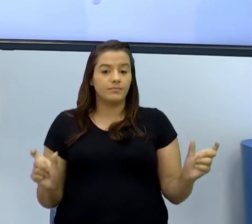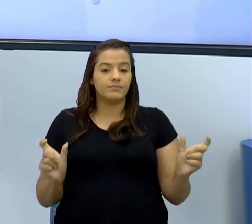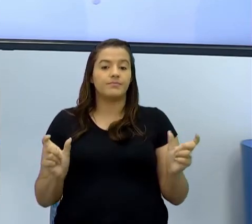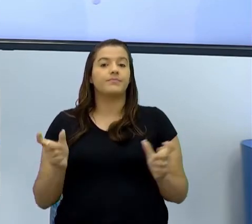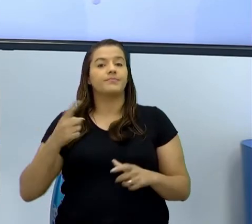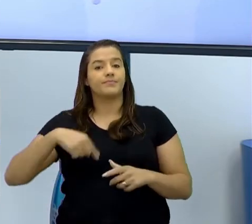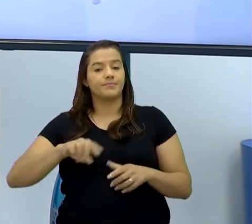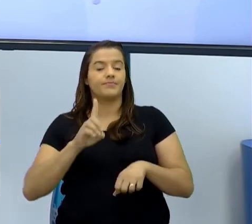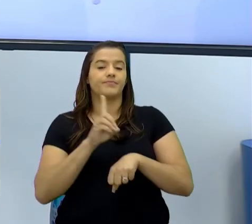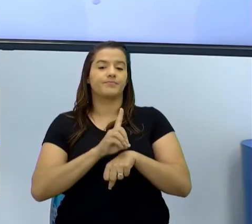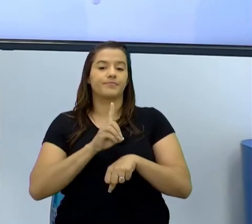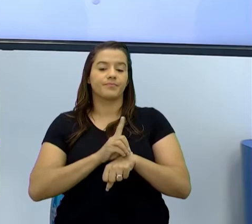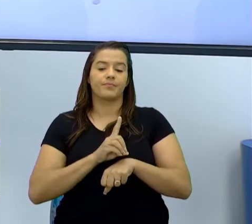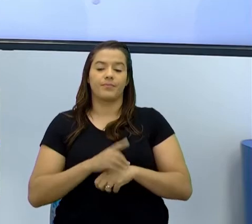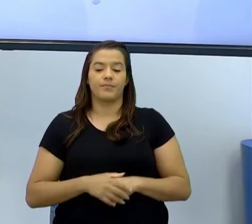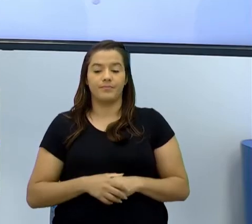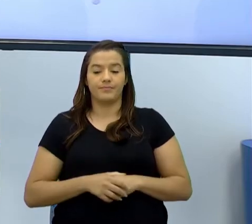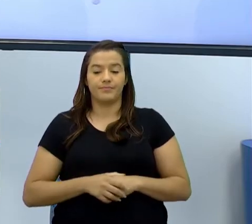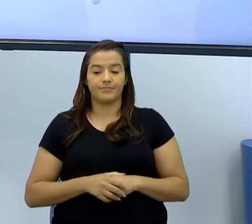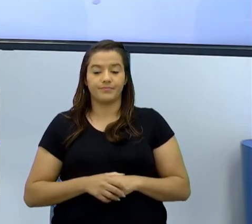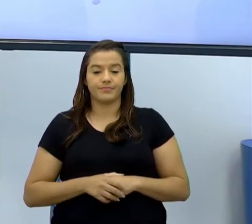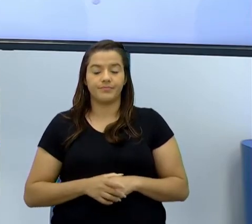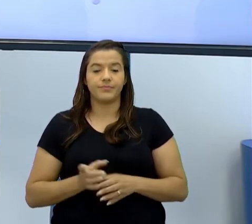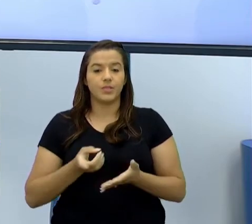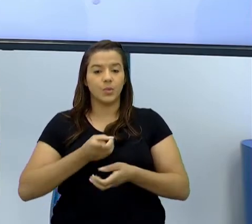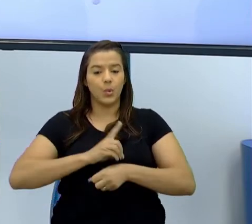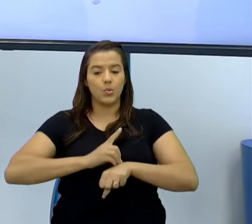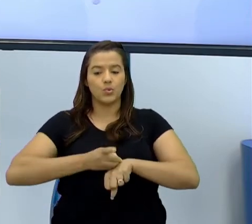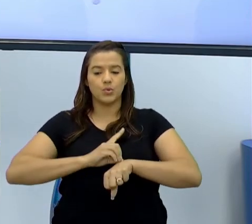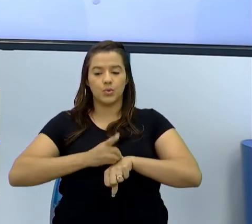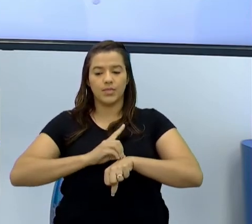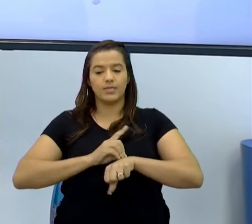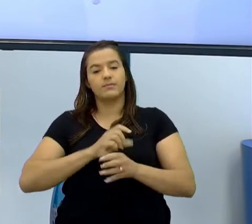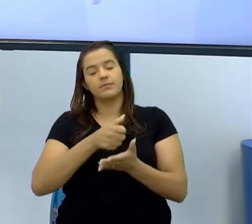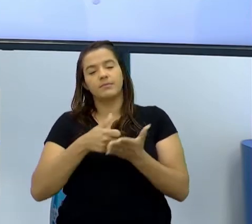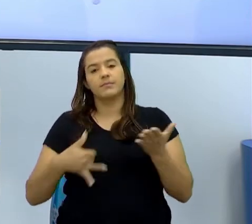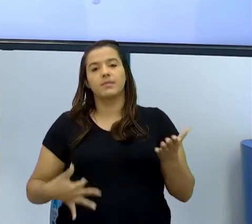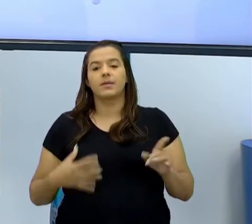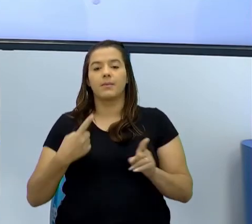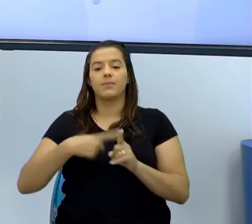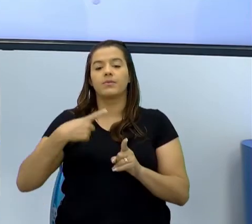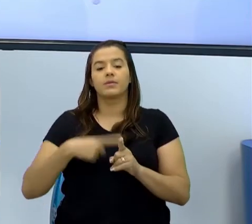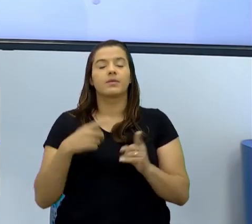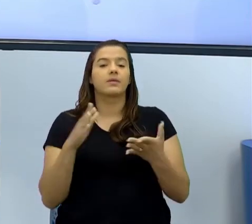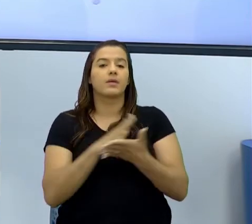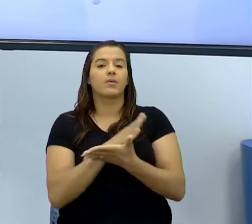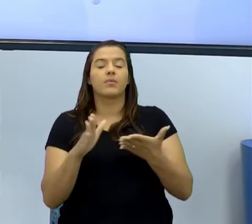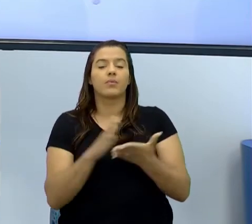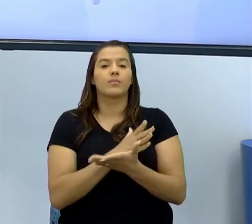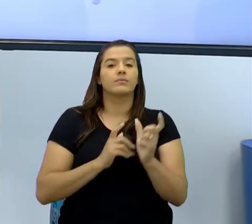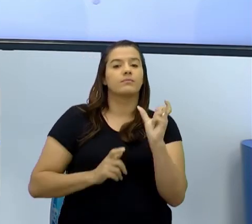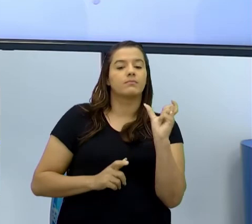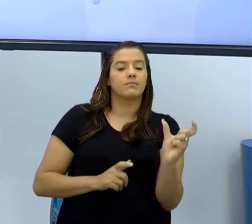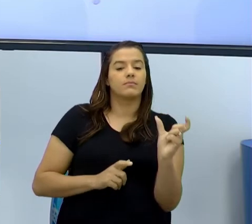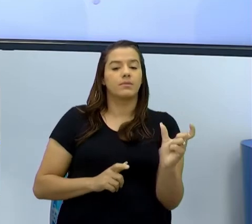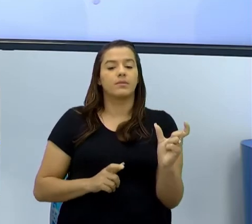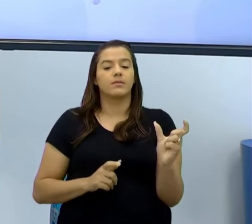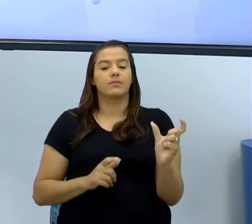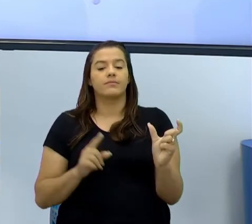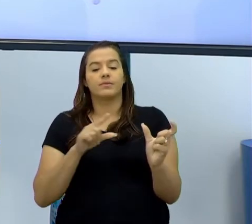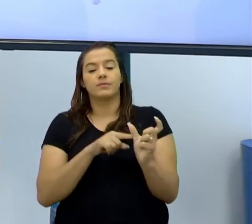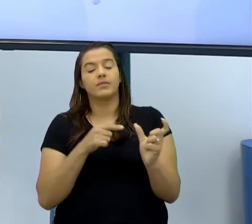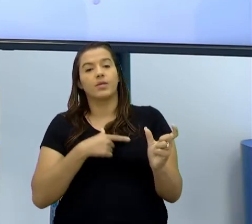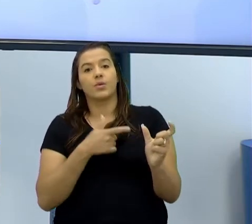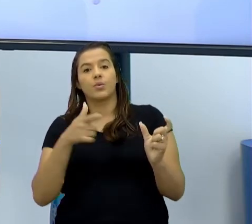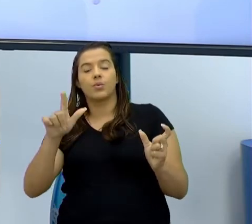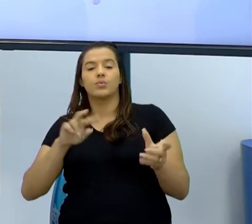no dicionário, né? Então, observando o porquê que determinadas palavras podem aí ter